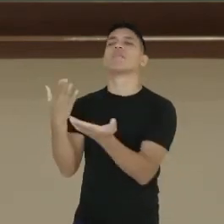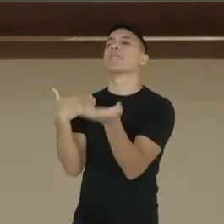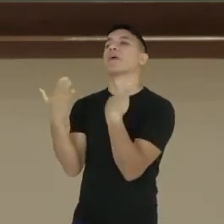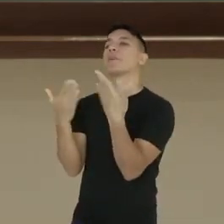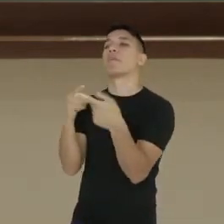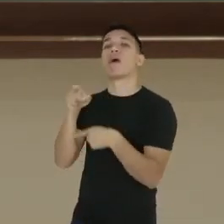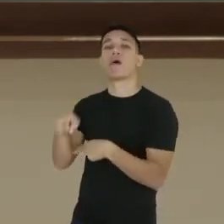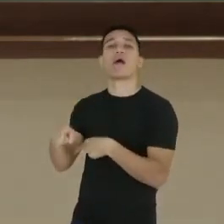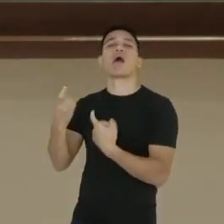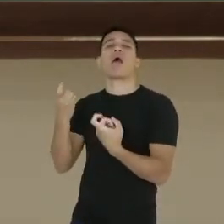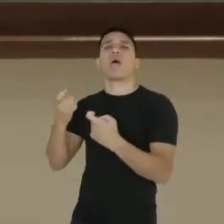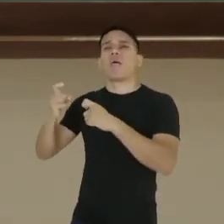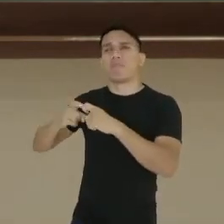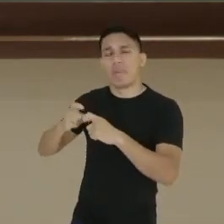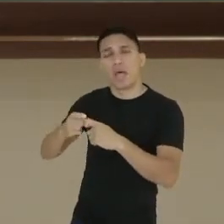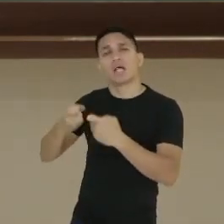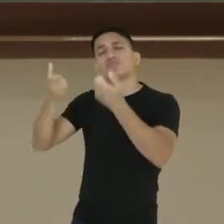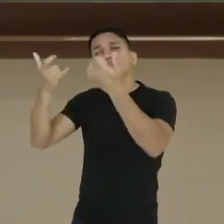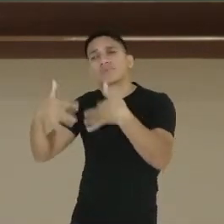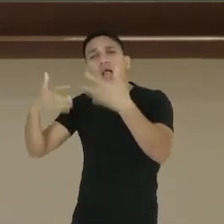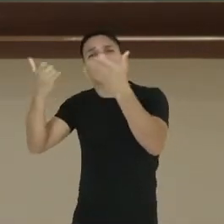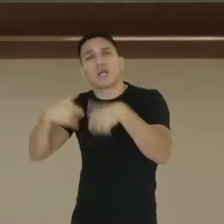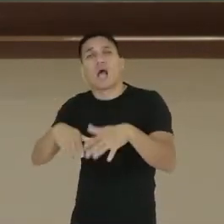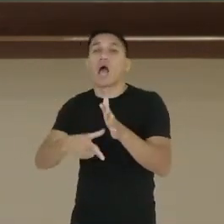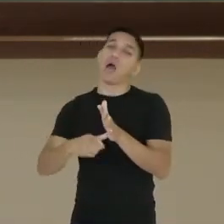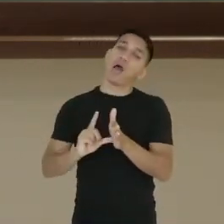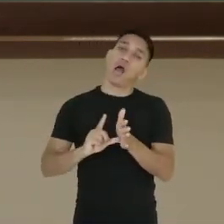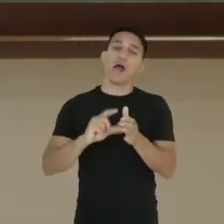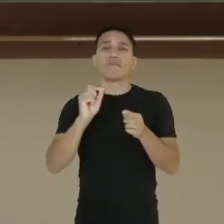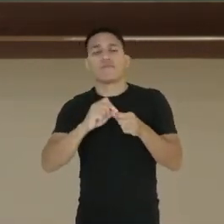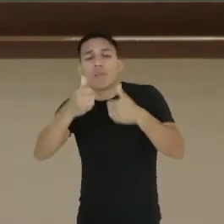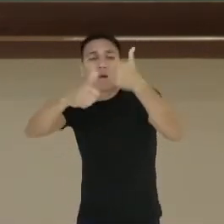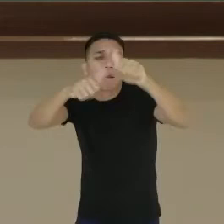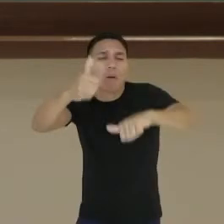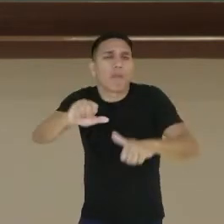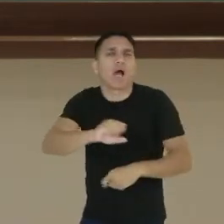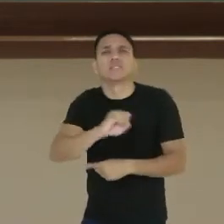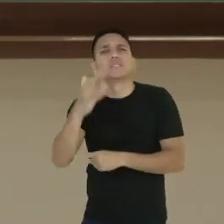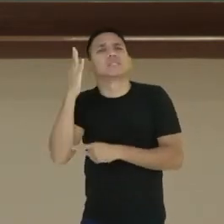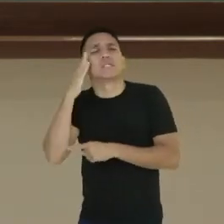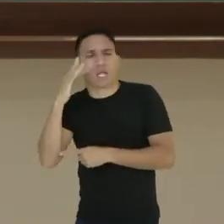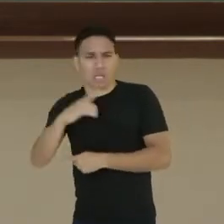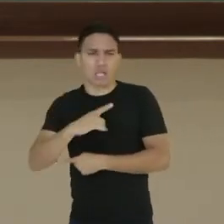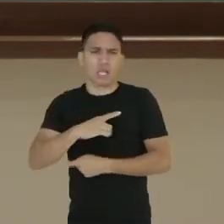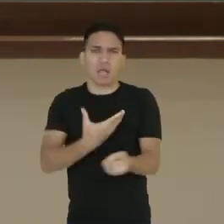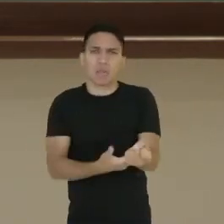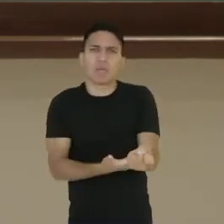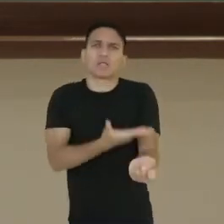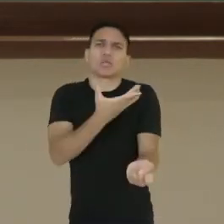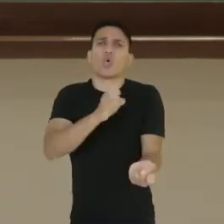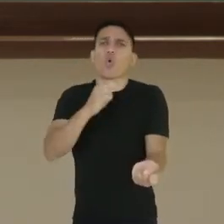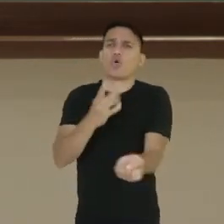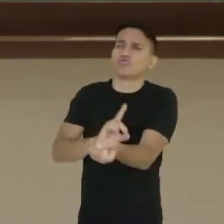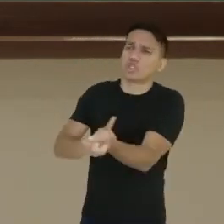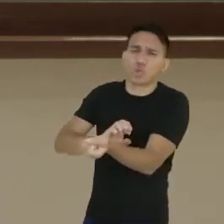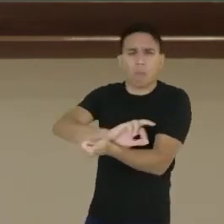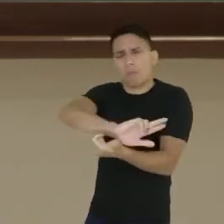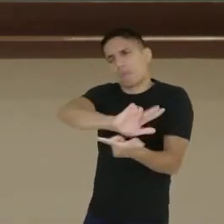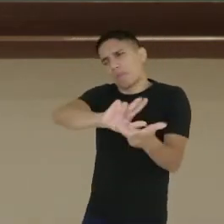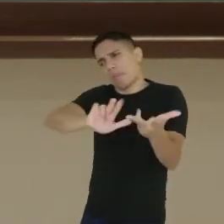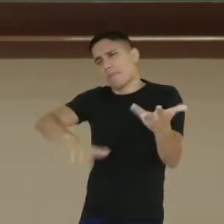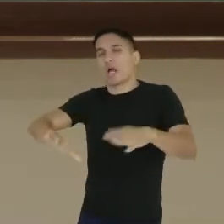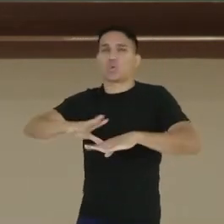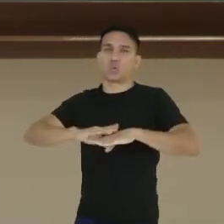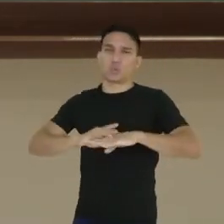a médica vai ver se tem, vai fazer os exames, vai ver se tem pressão alta, diabetes ou ainda outras doenças,